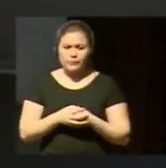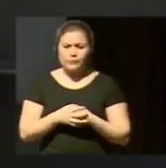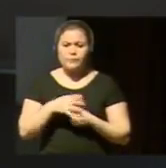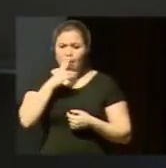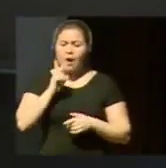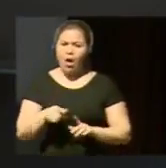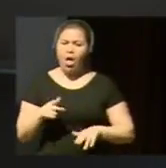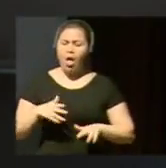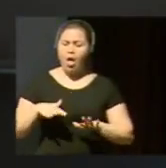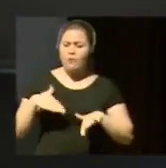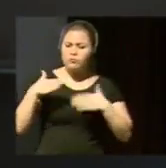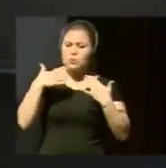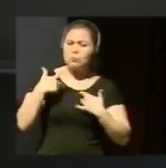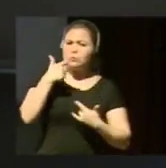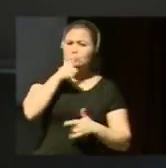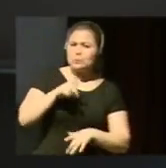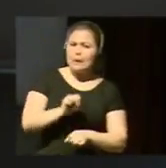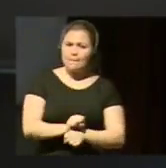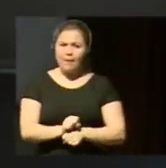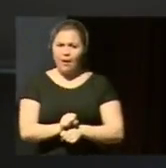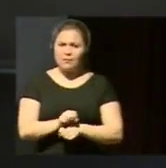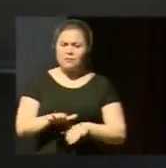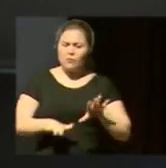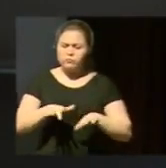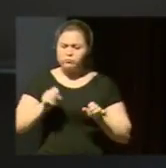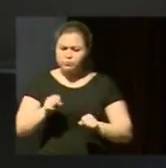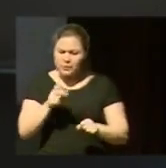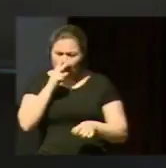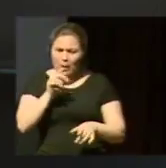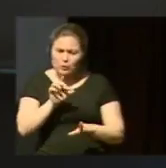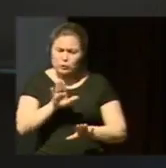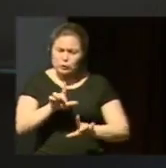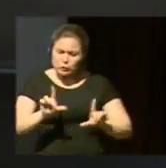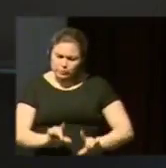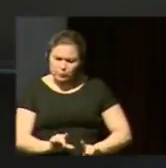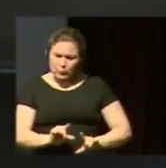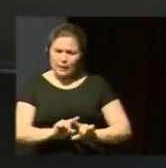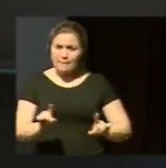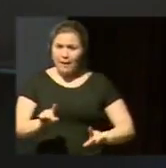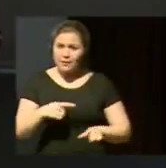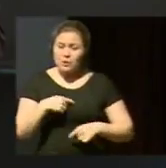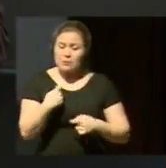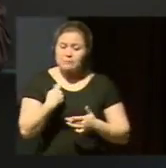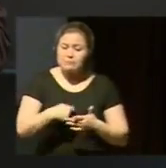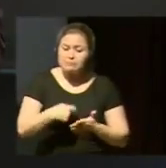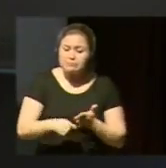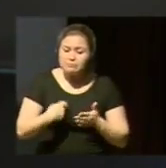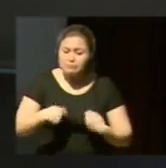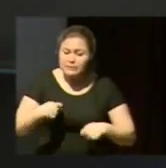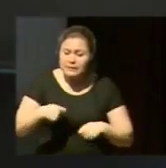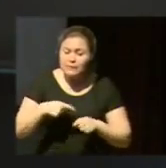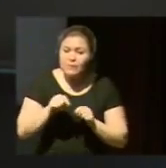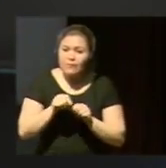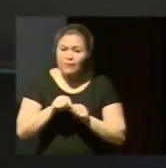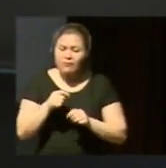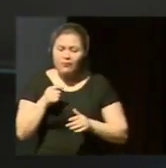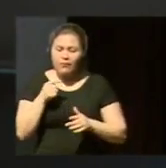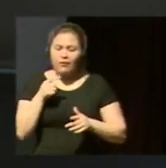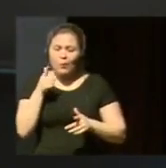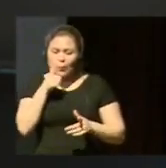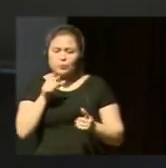São evoluções que não conseguimos parar. Talvez podemos frear, mas precisamos aprender a lidar com isso